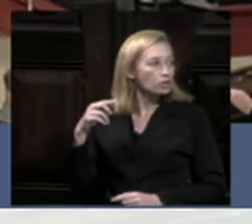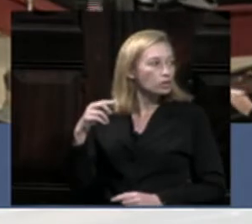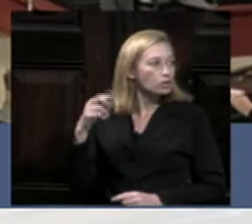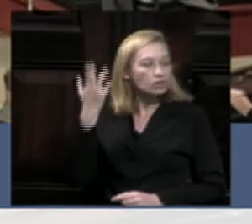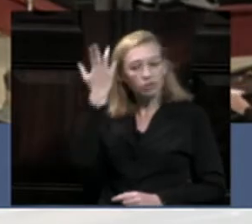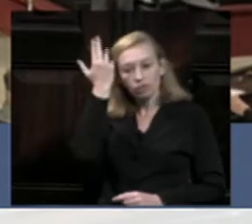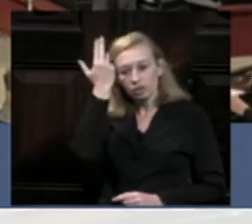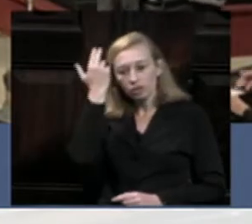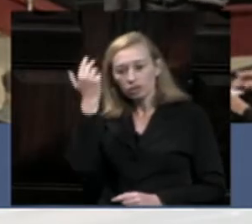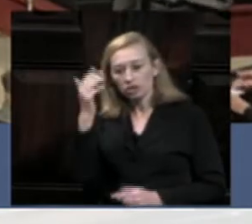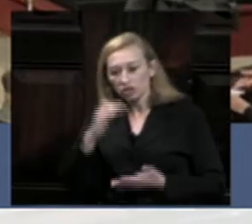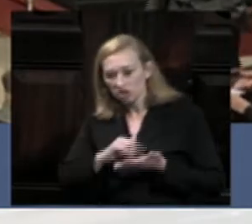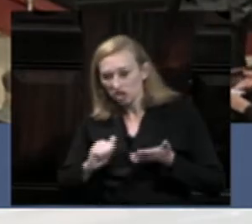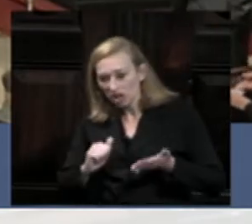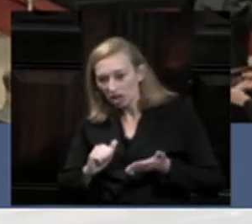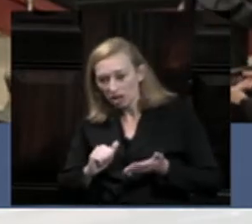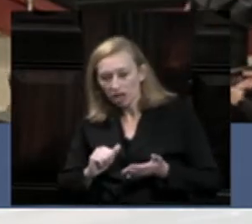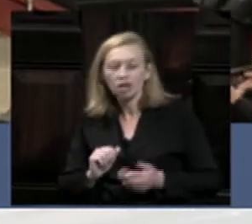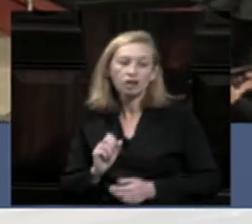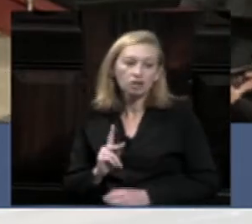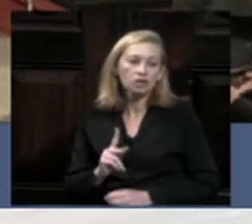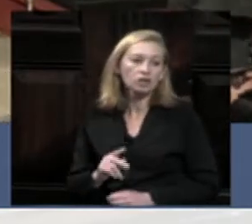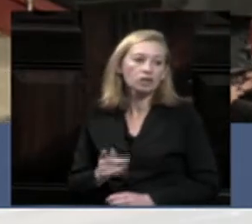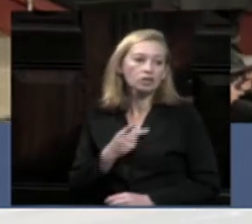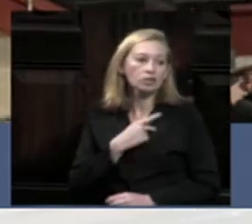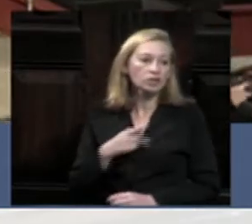Quer retirar? Então a presidência